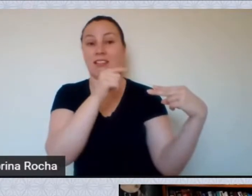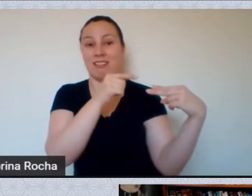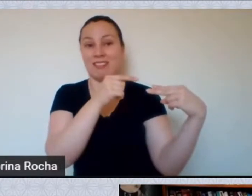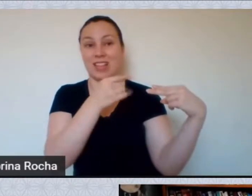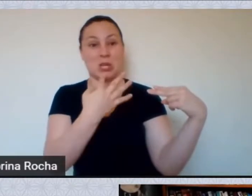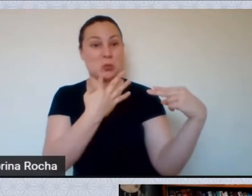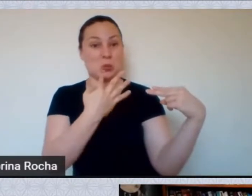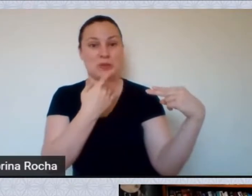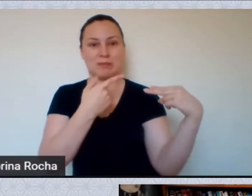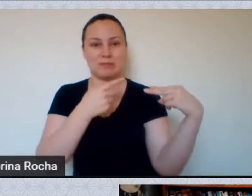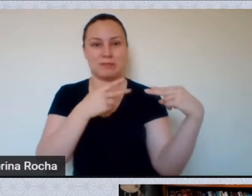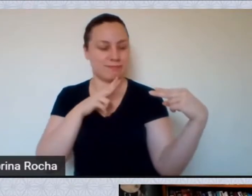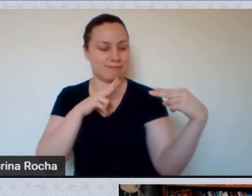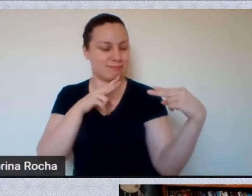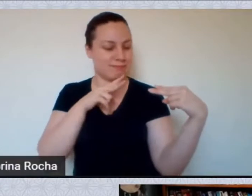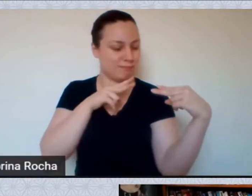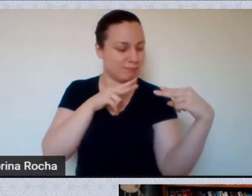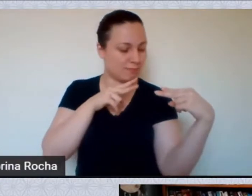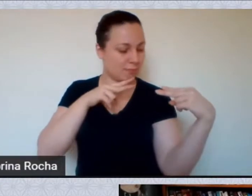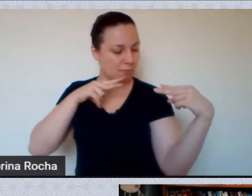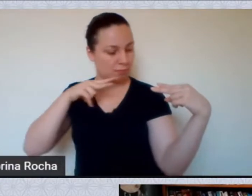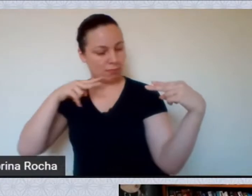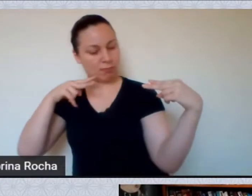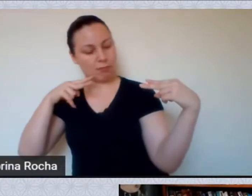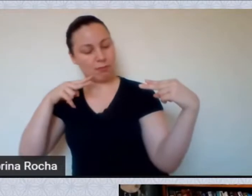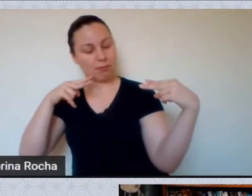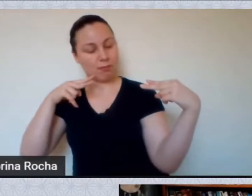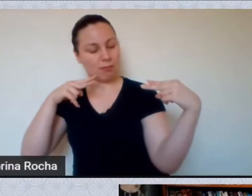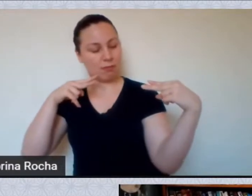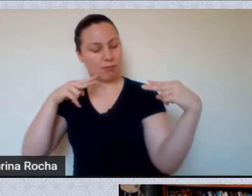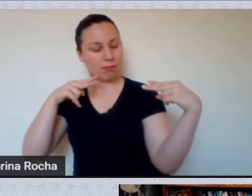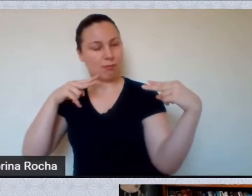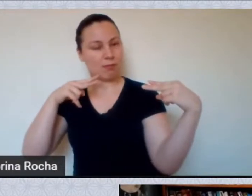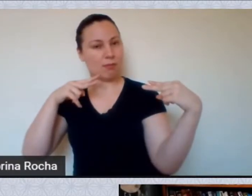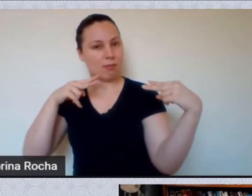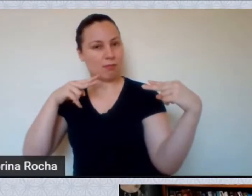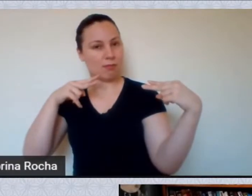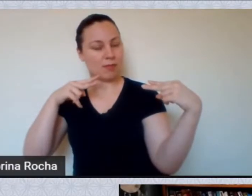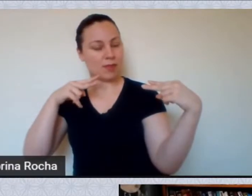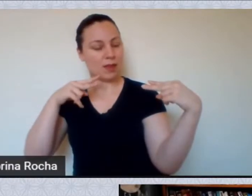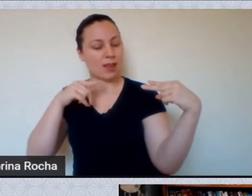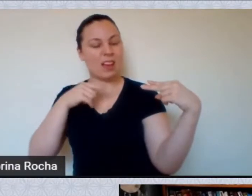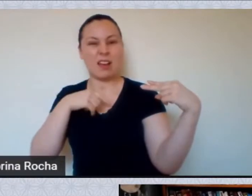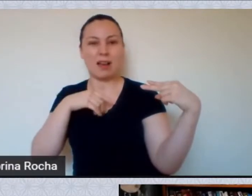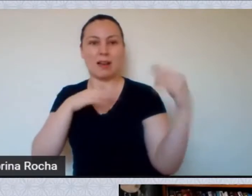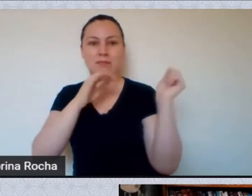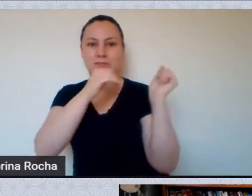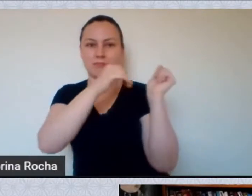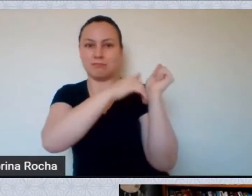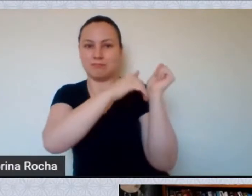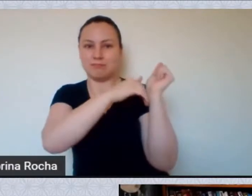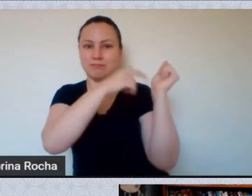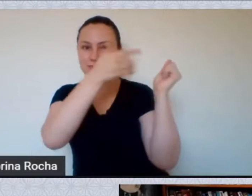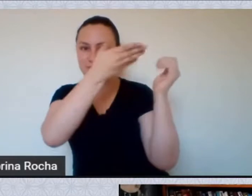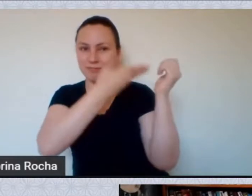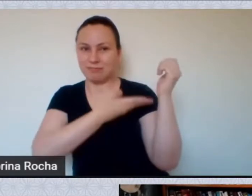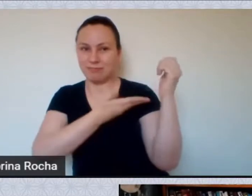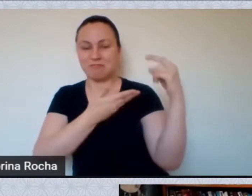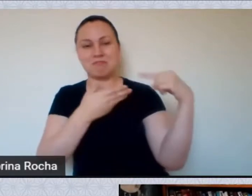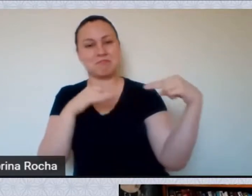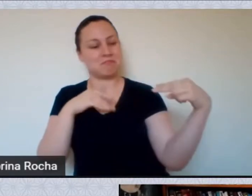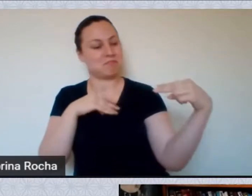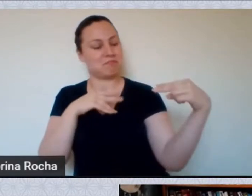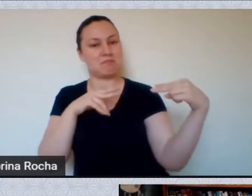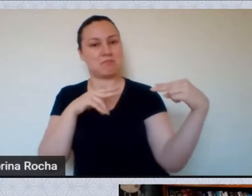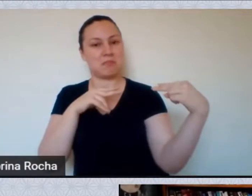chegar um pouquinho, olhar um pouquinho mais longe, né? E um pouquinho mais profundamente para esse mistério que nos cerca, para esse mistério que